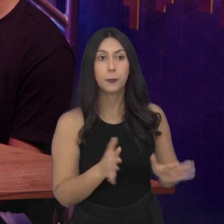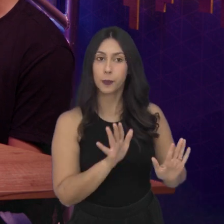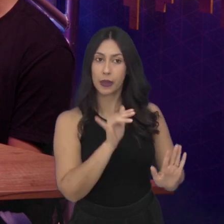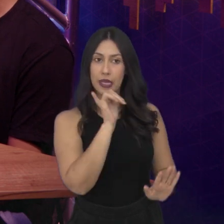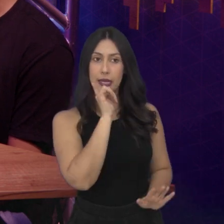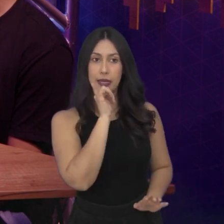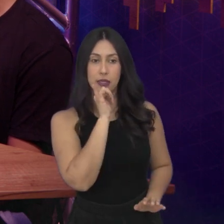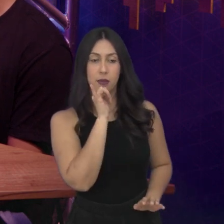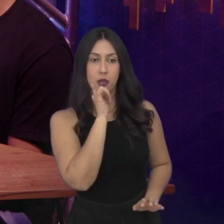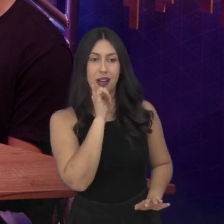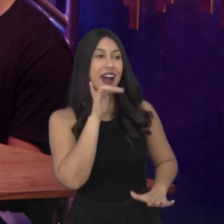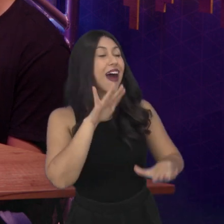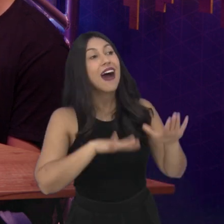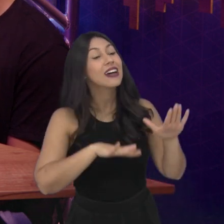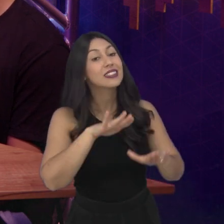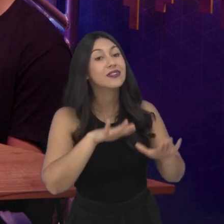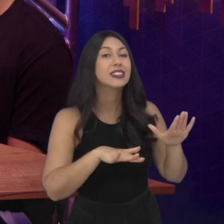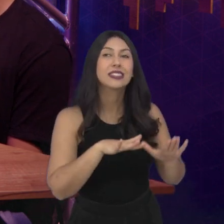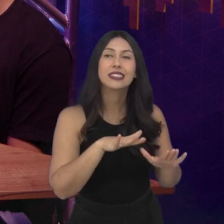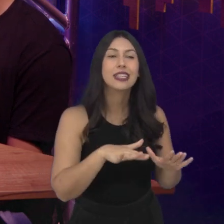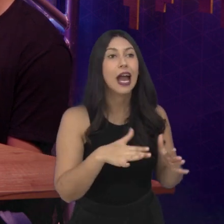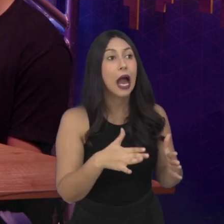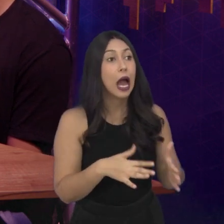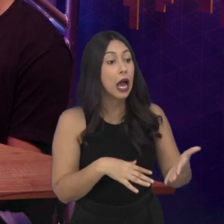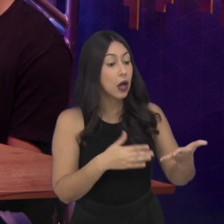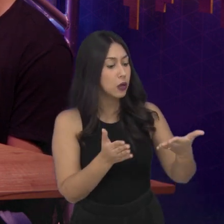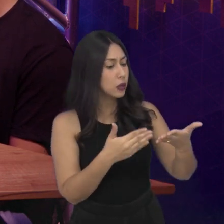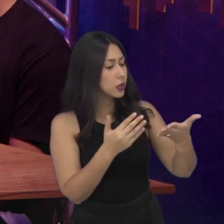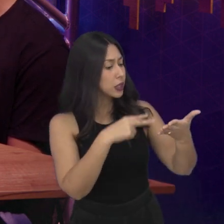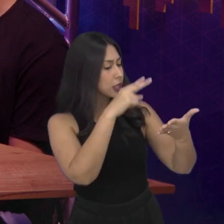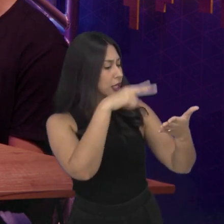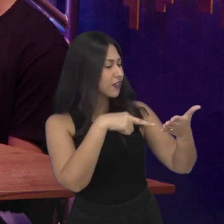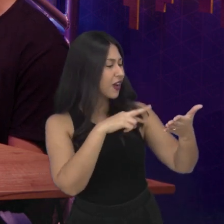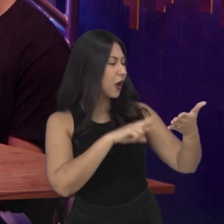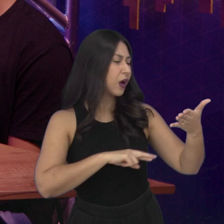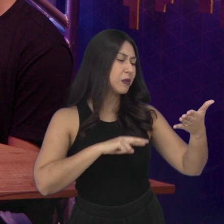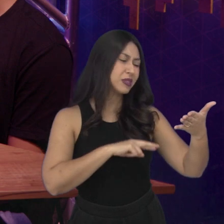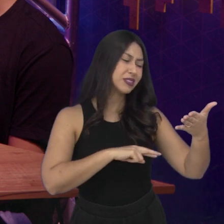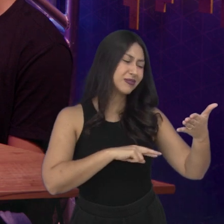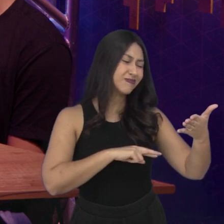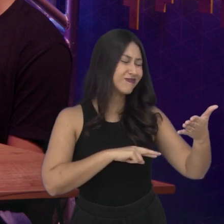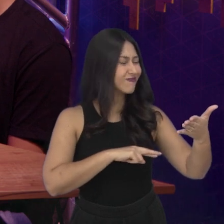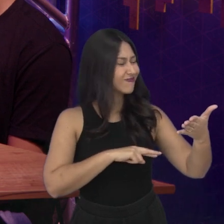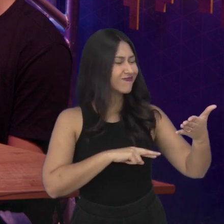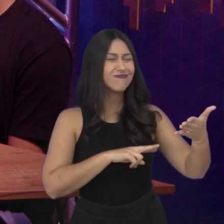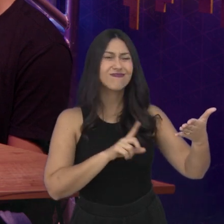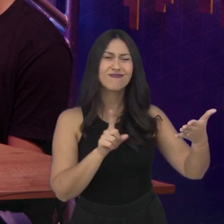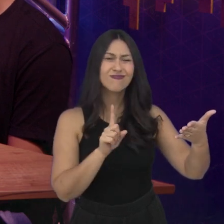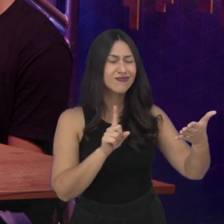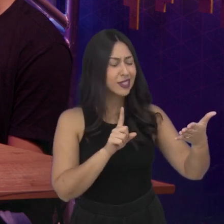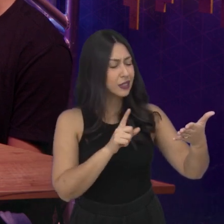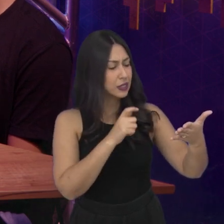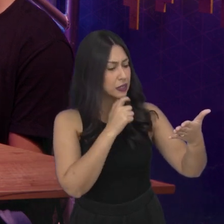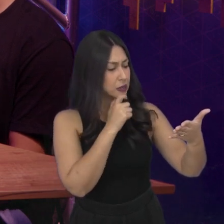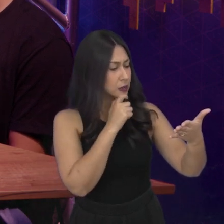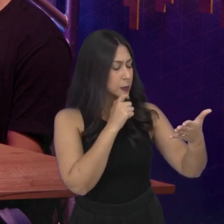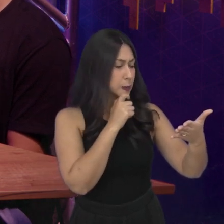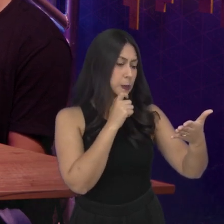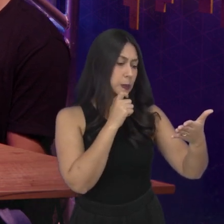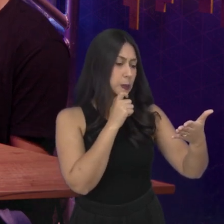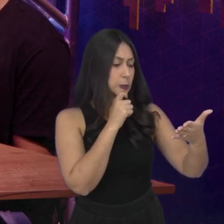por exemplo, às vezes você queria falar, nossa, eu li um livro, é um romance, mas não é um